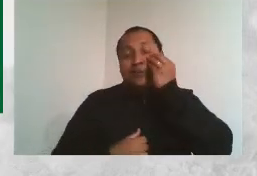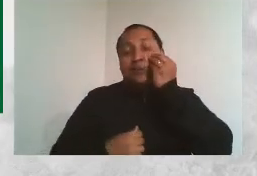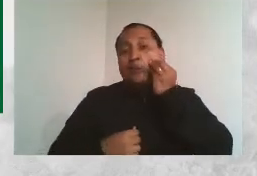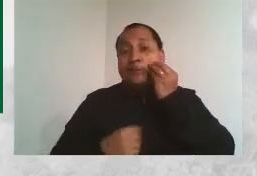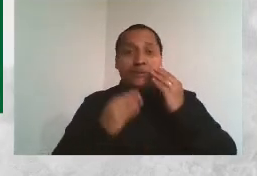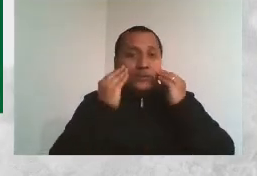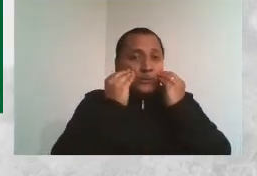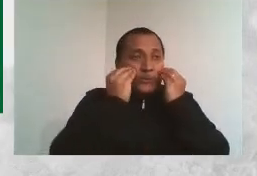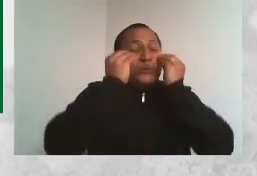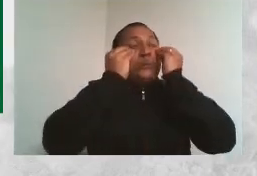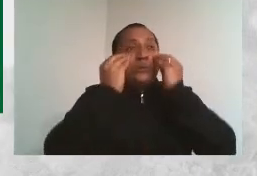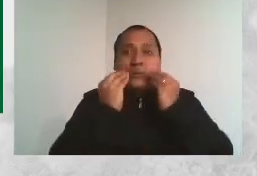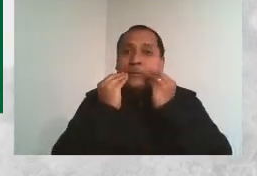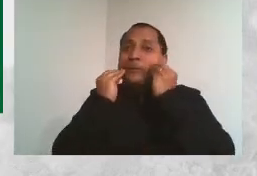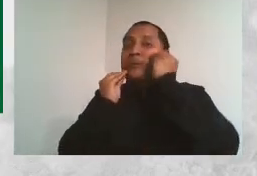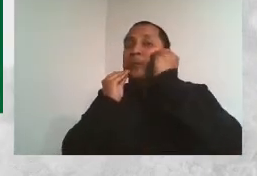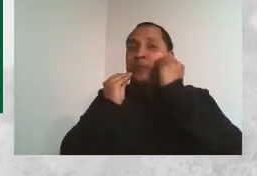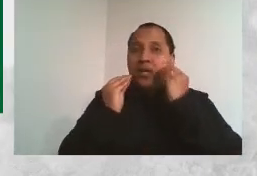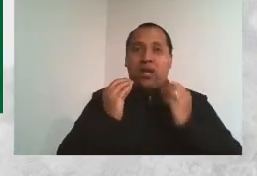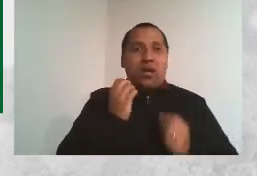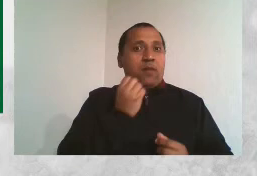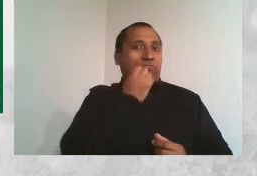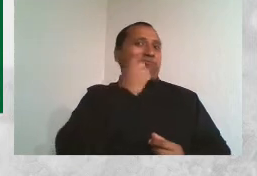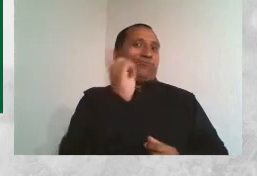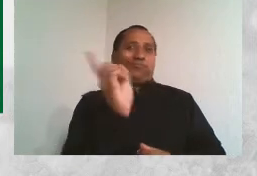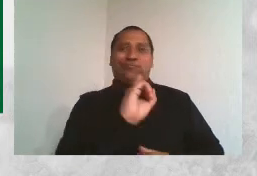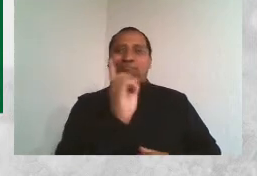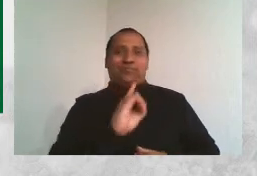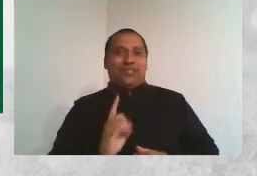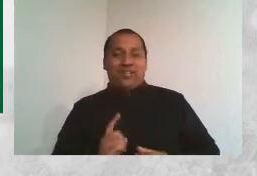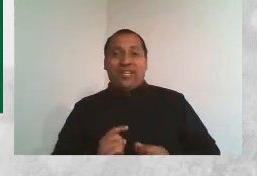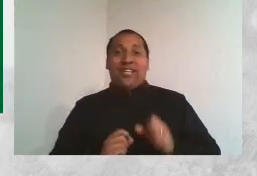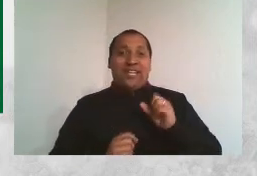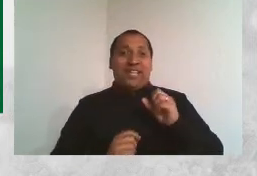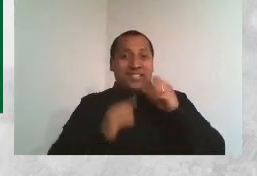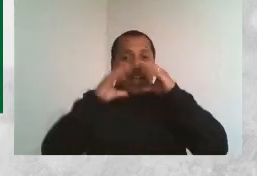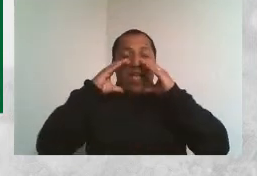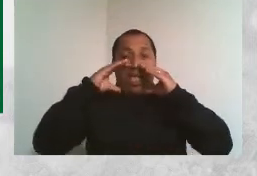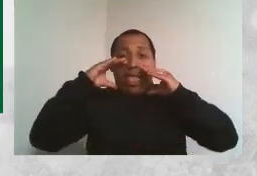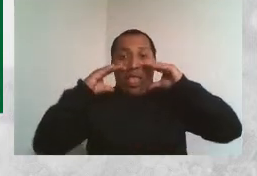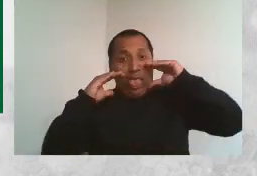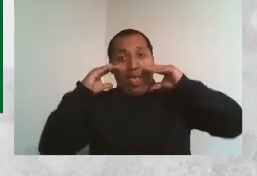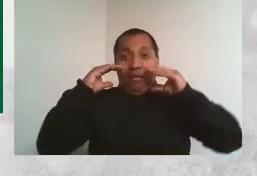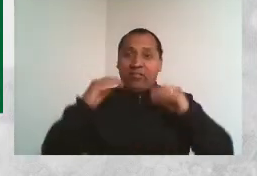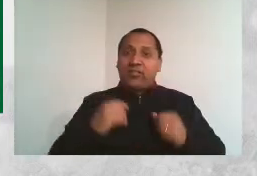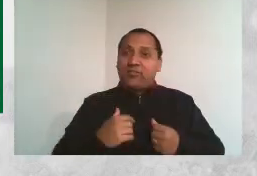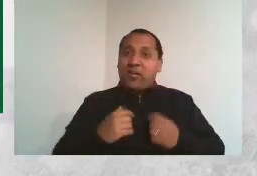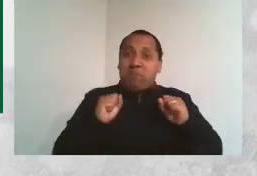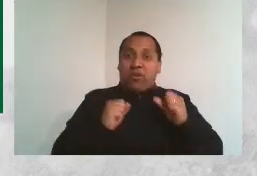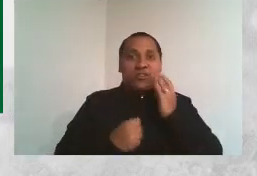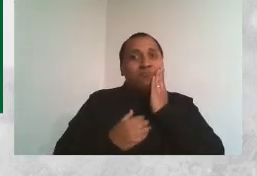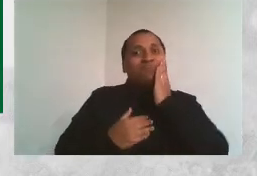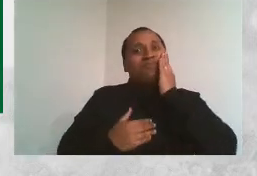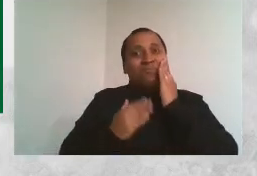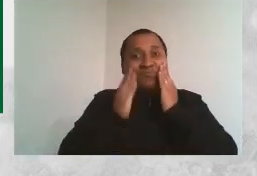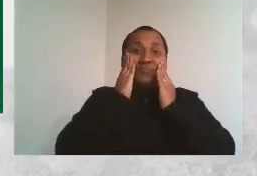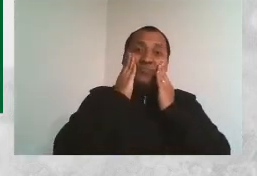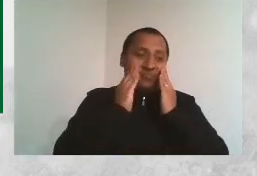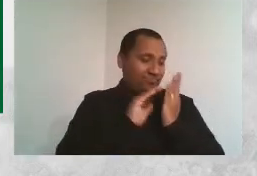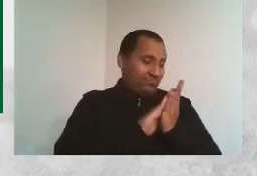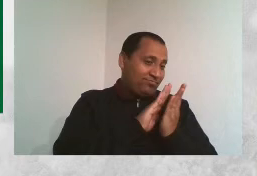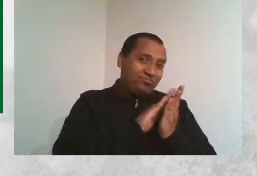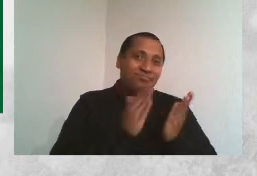eu acabo levando a mão para ajustá-la, e isso aumenta a contaminação.